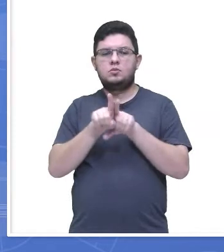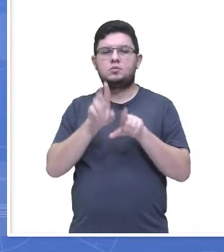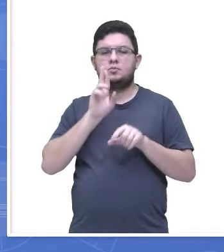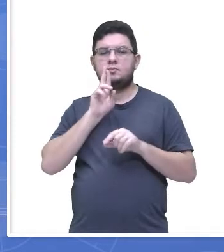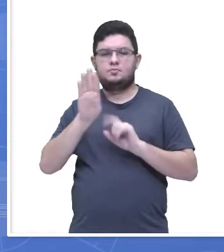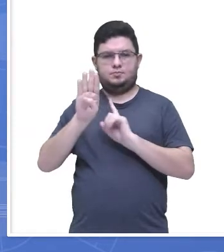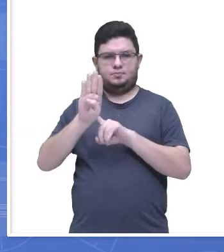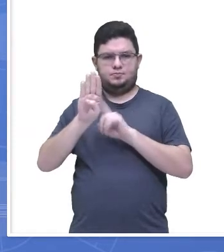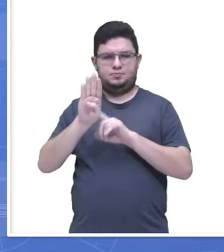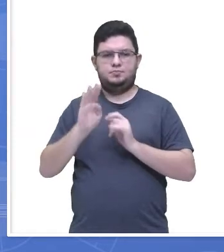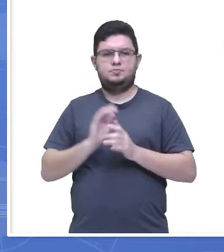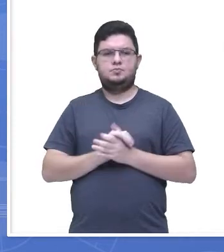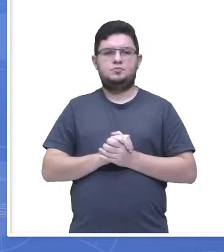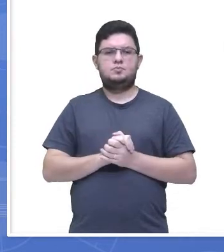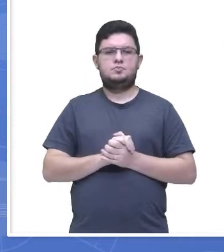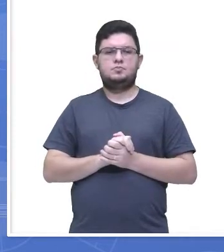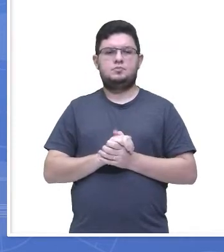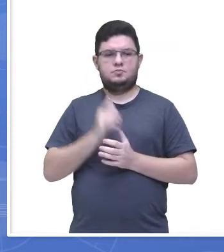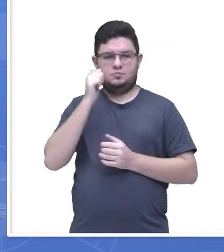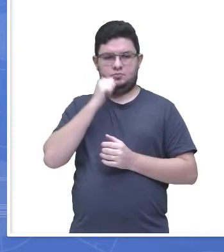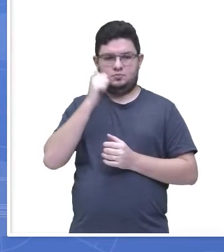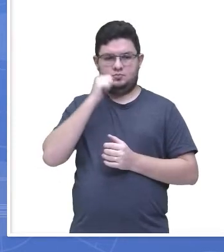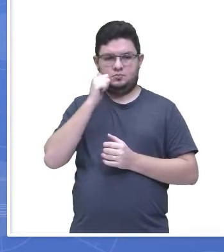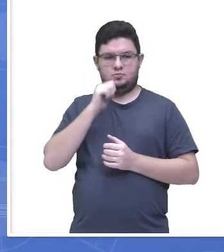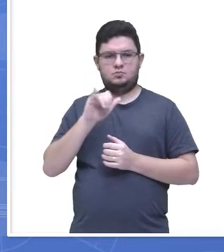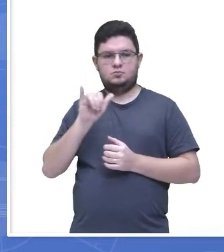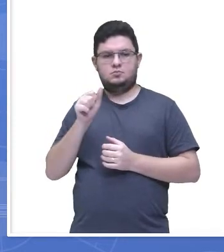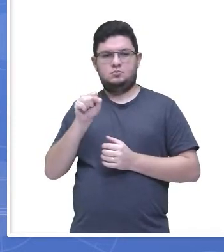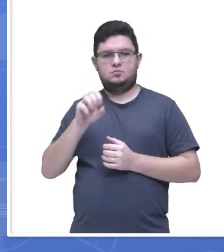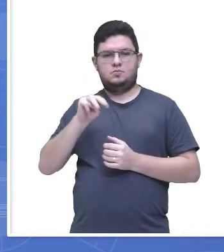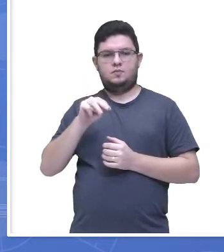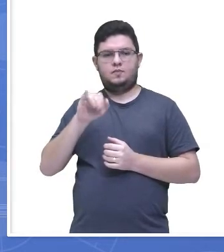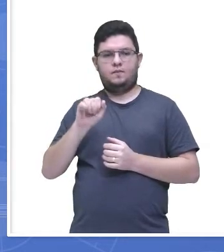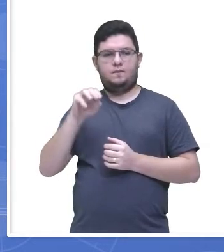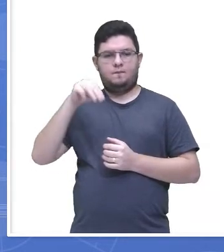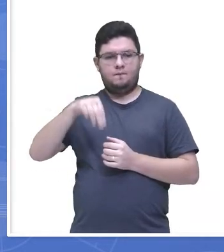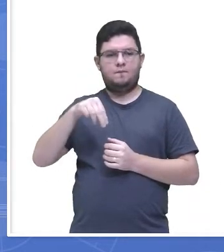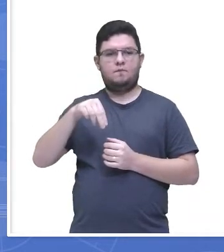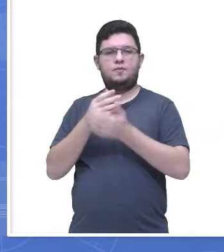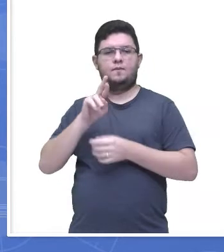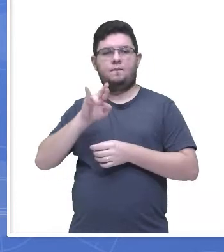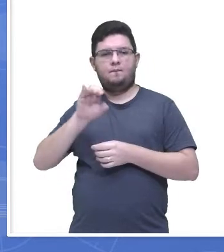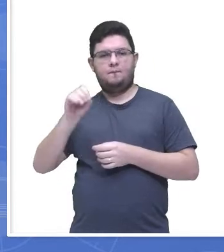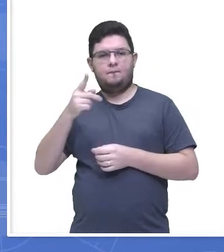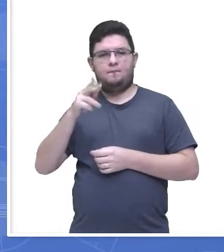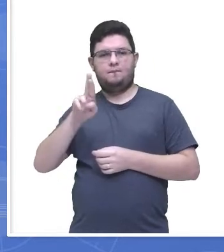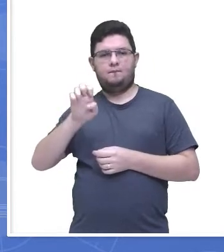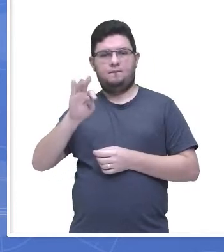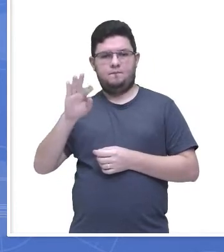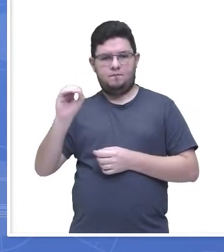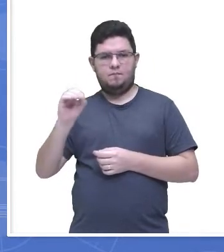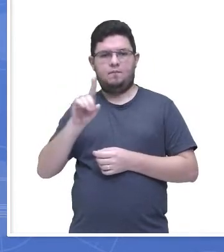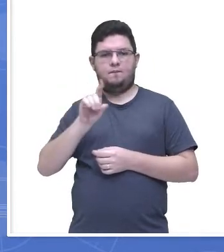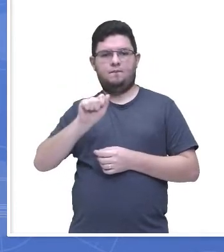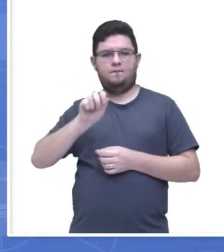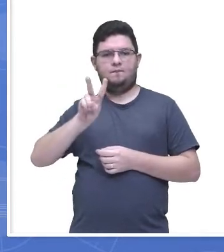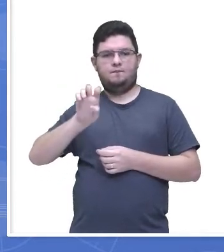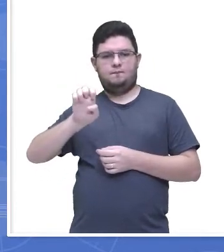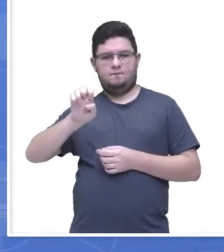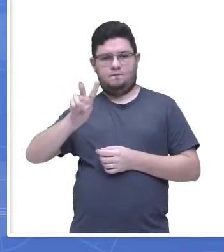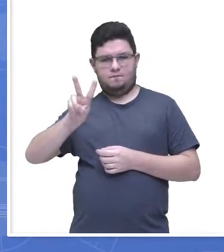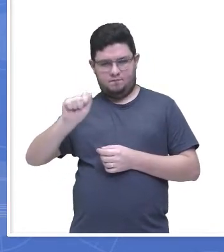de água. Então, ele evita que a pessoa fique desidratada, tá bom? Então, para isso que